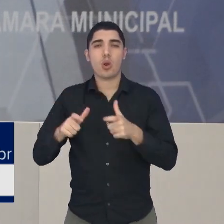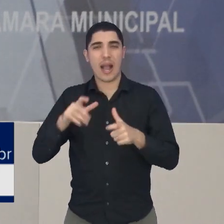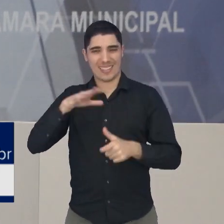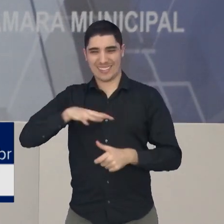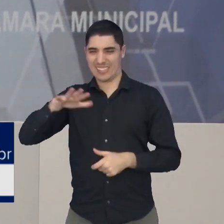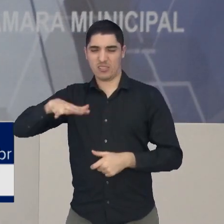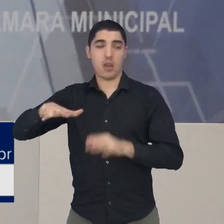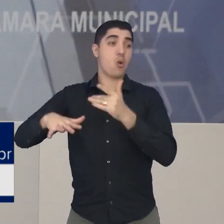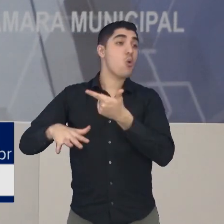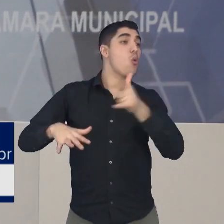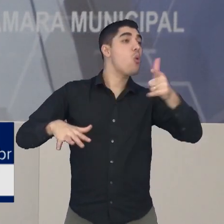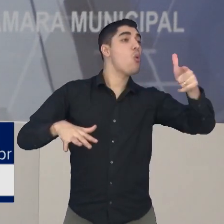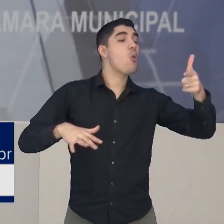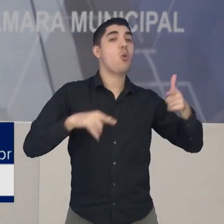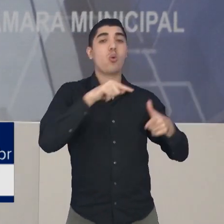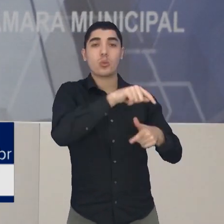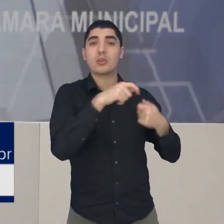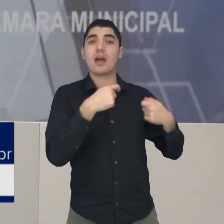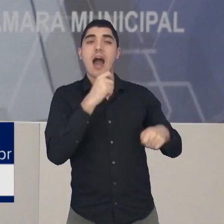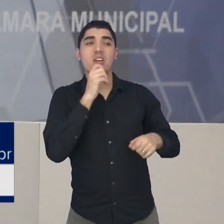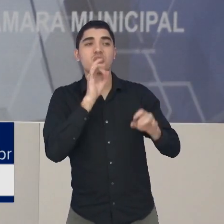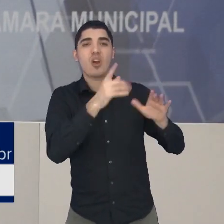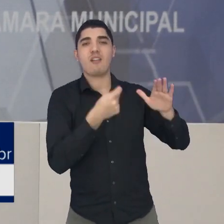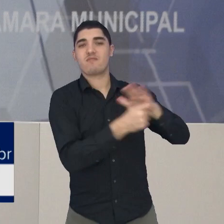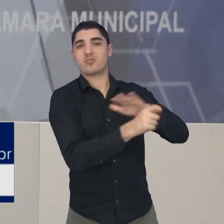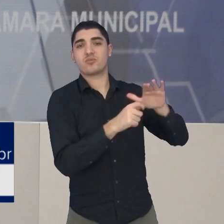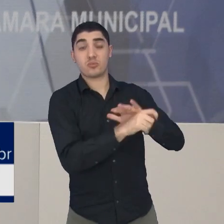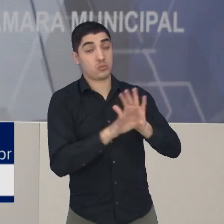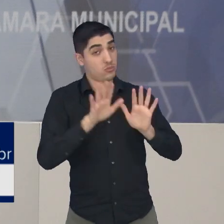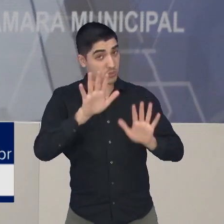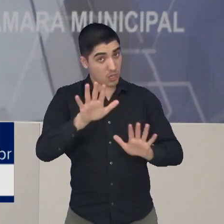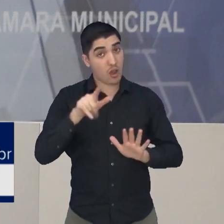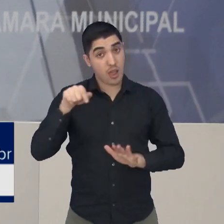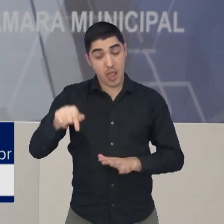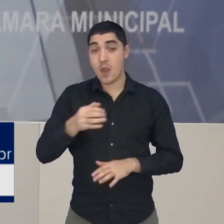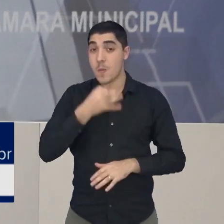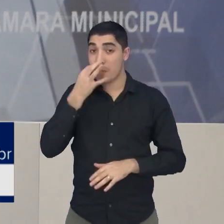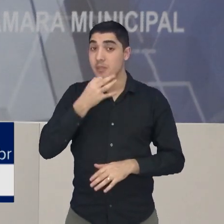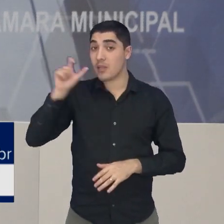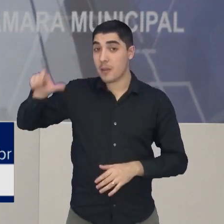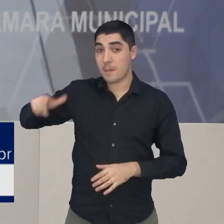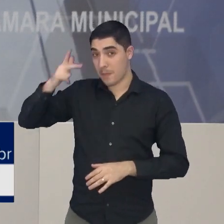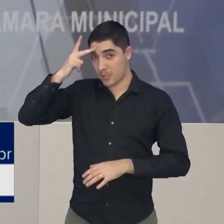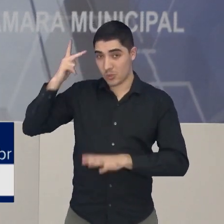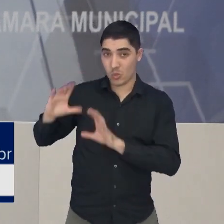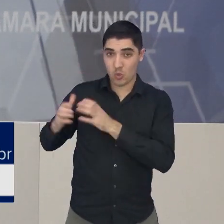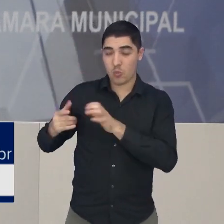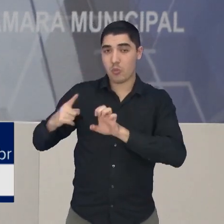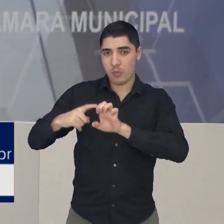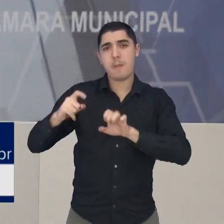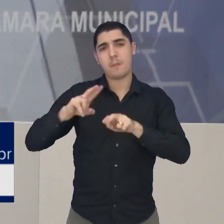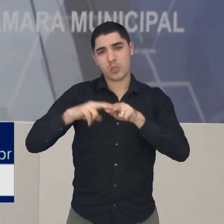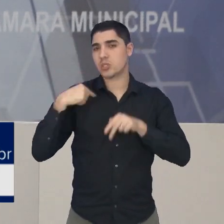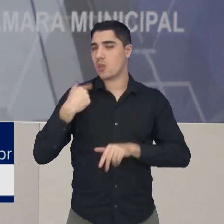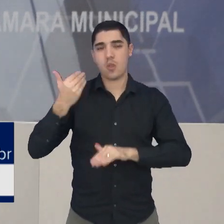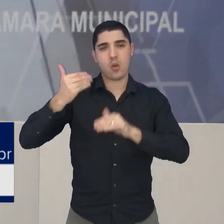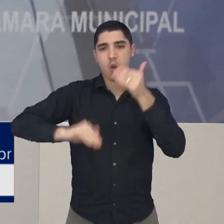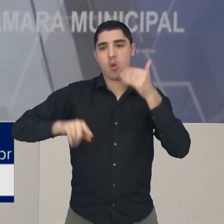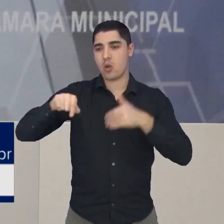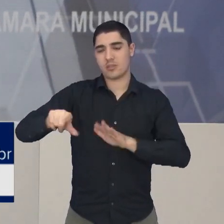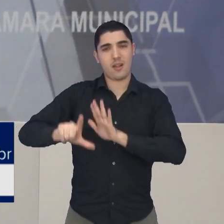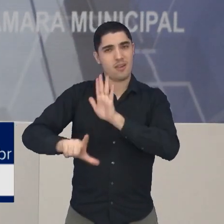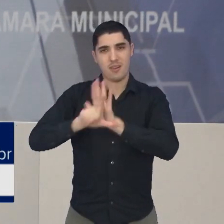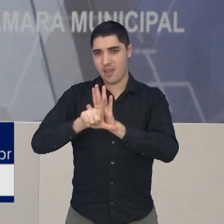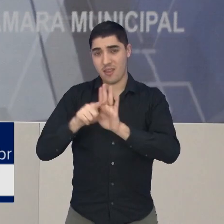só as sugestões de alguns grupos econômicos. Então, por isso também, meu voto é contra essa lei. Essa